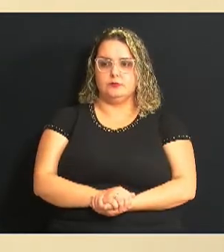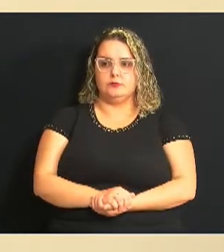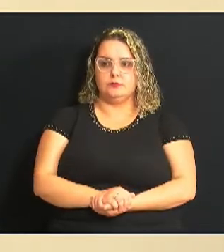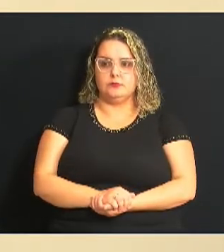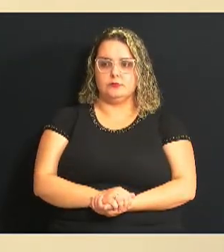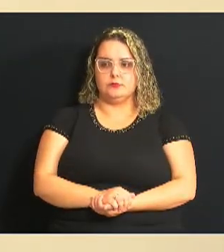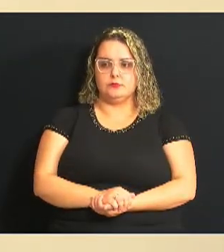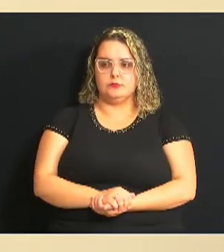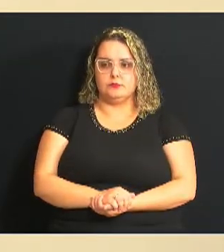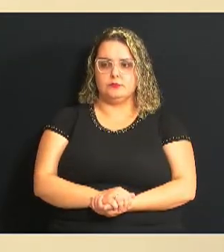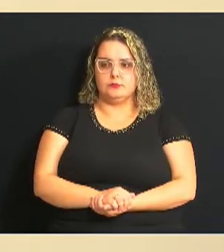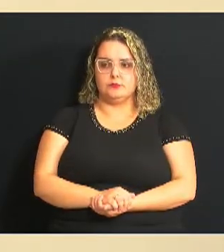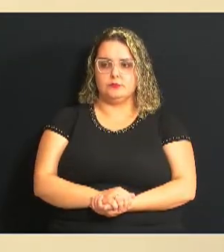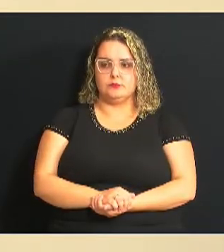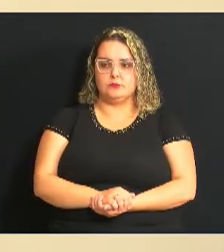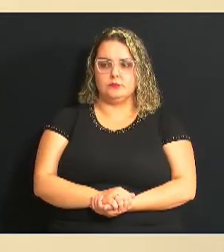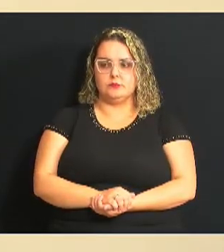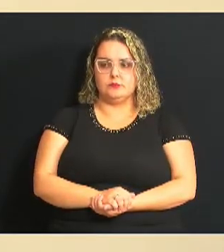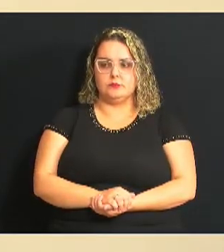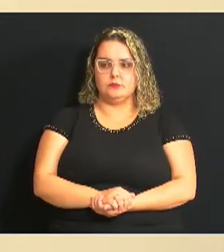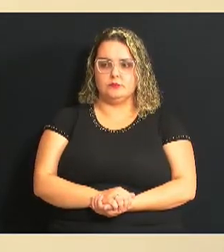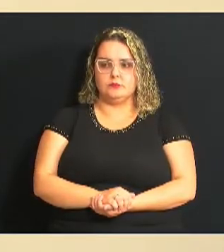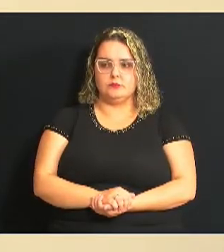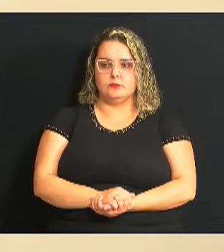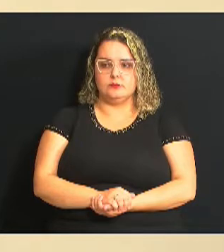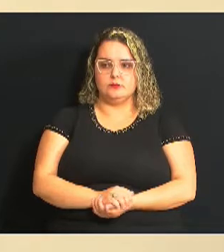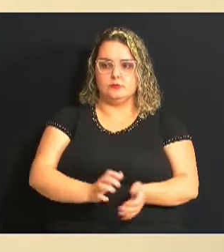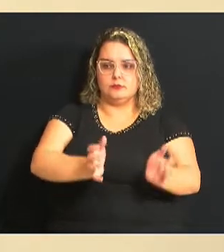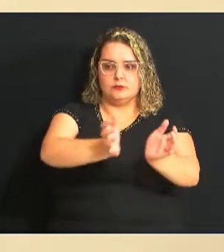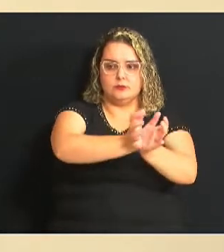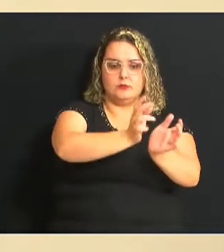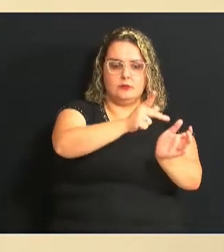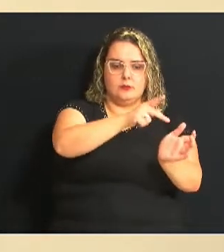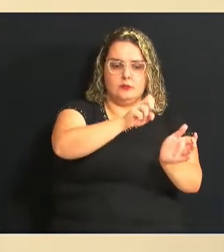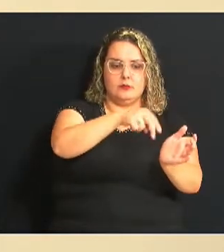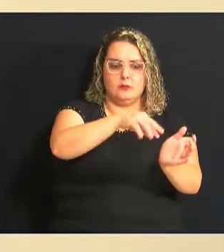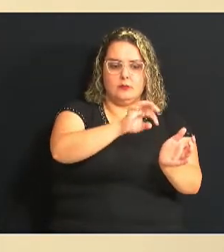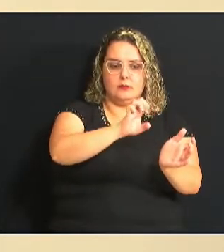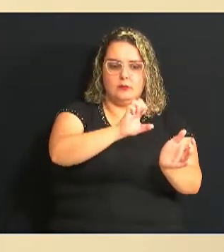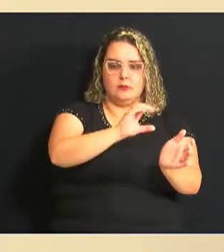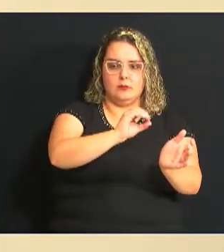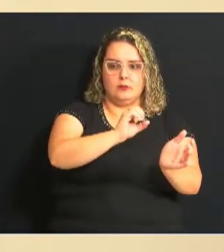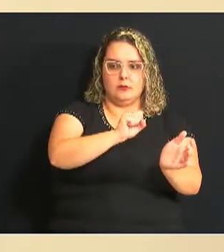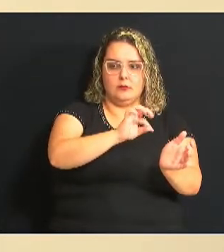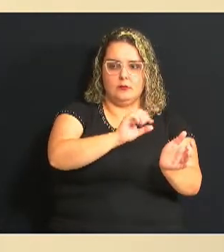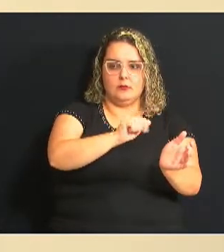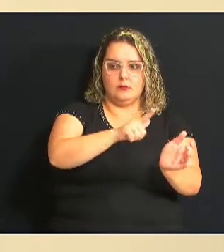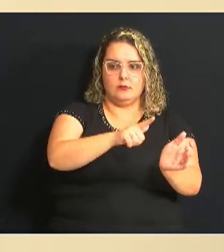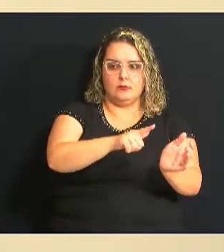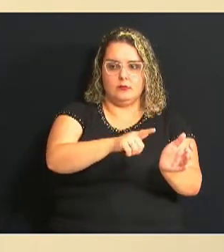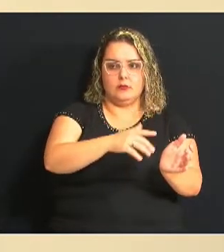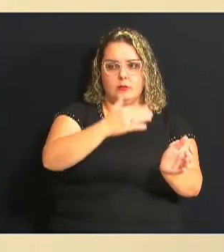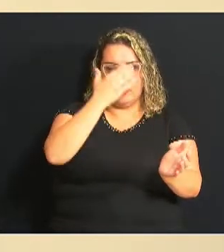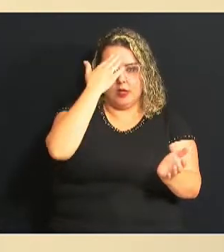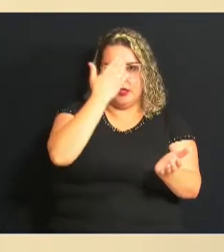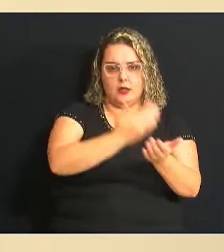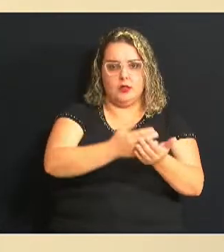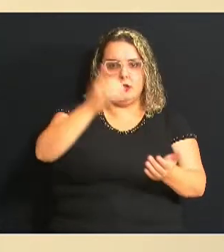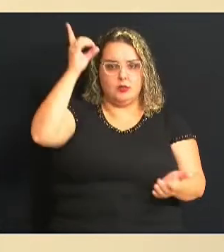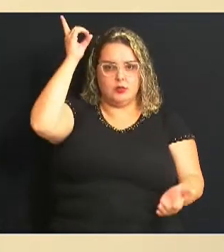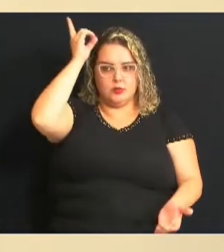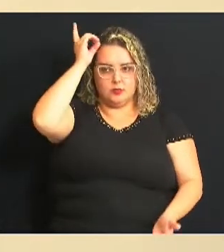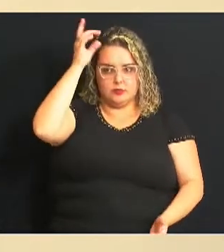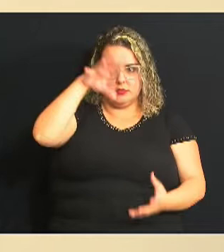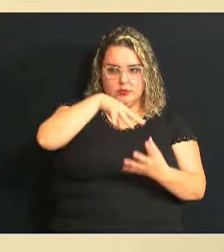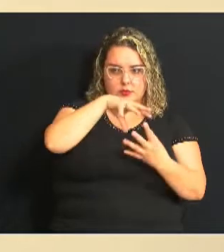basicamente, é que esse grupo de evangélicos pentecostais acreditam que os dons espirituais de